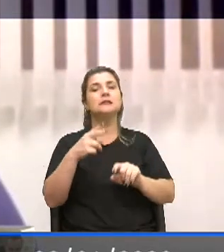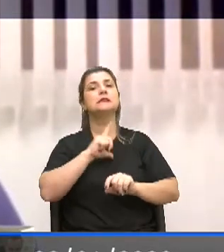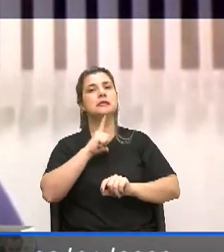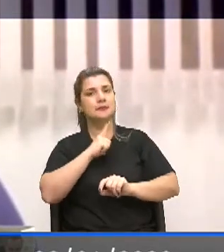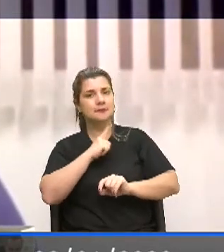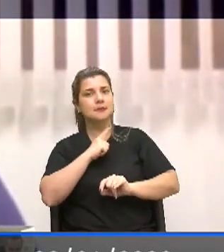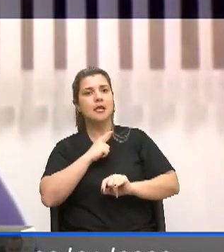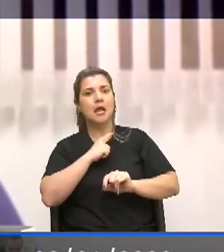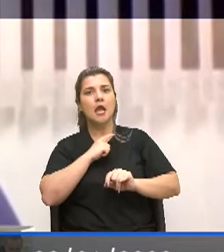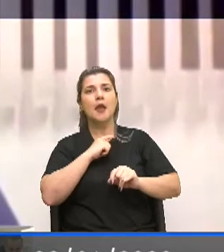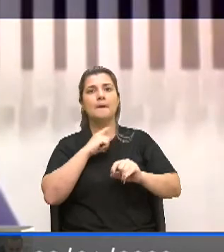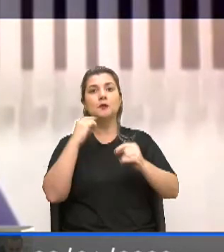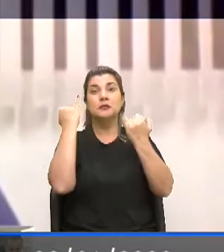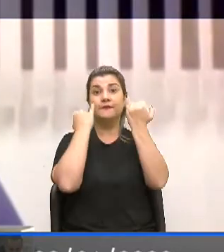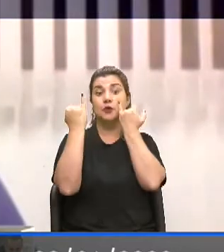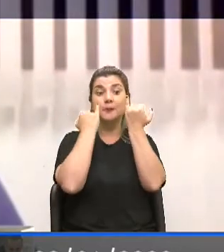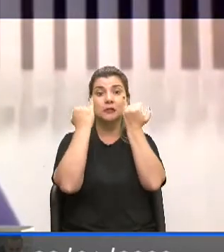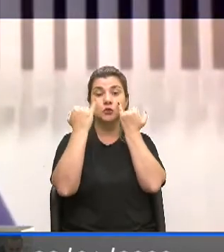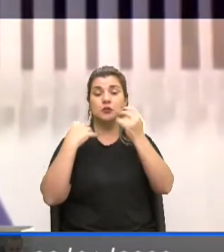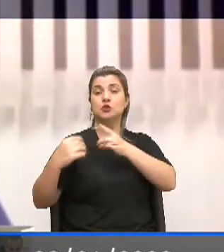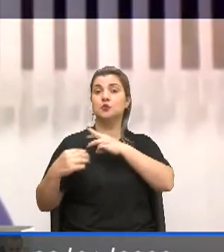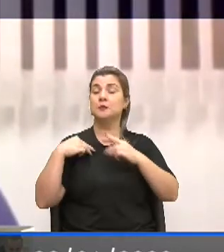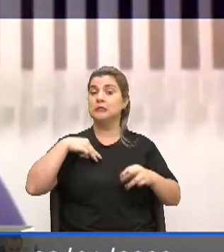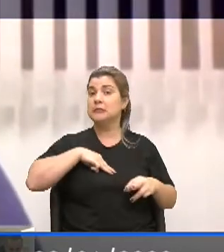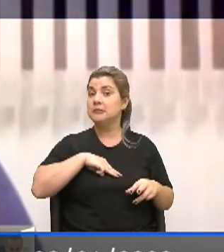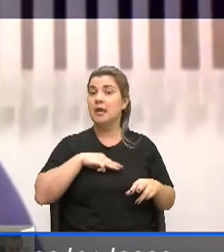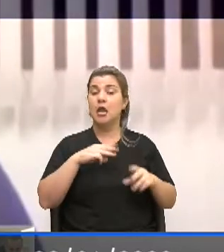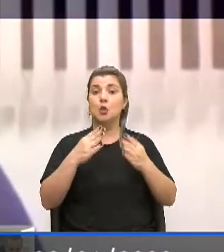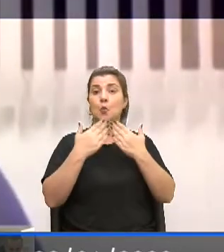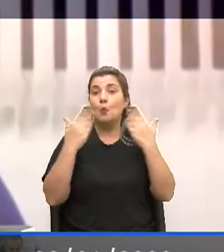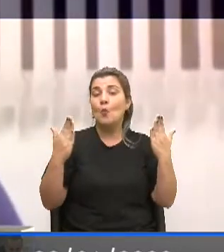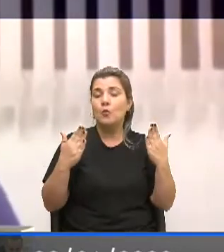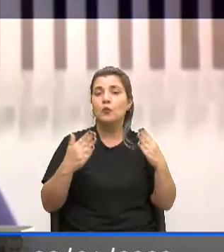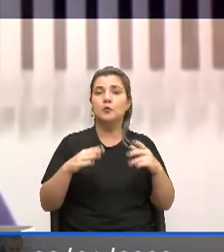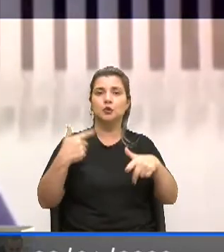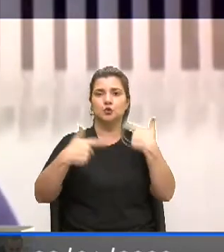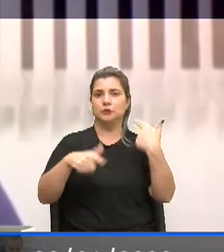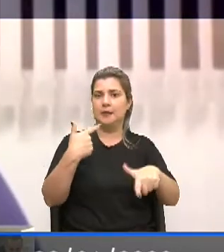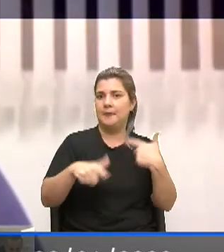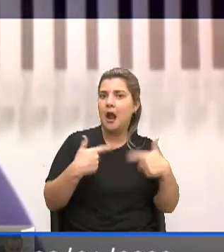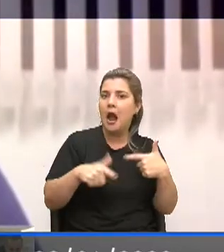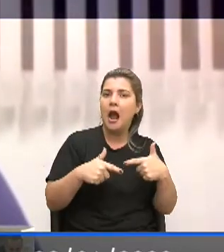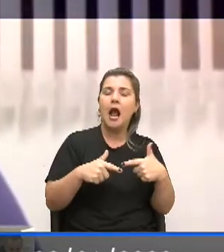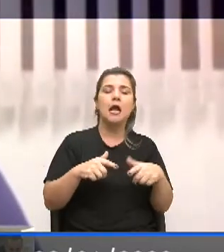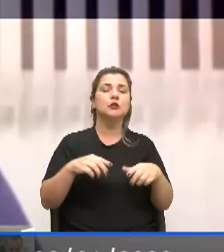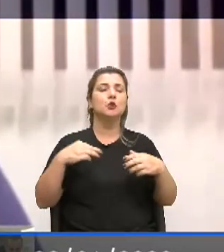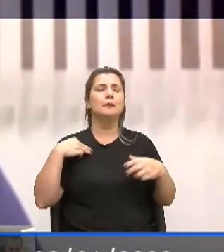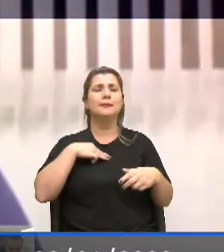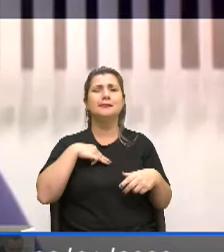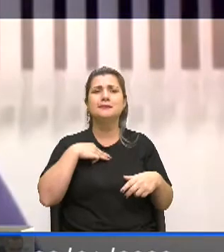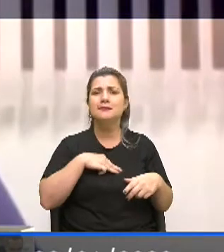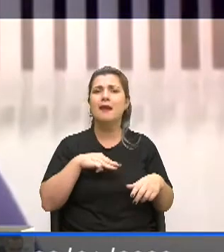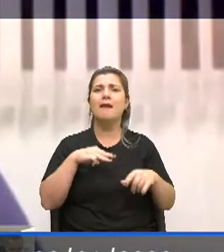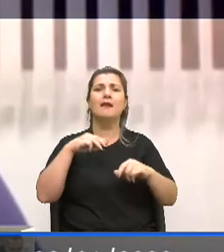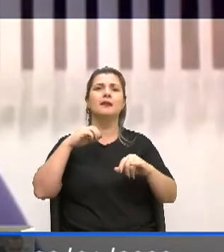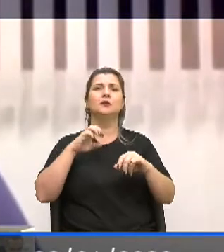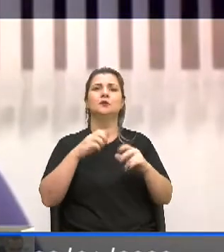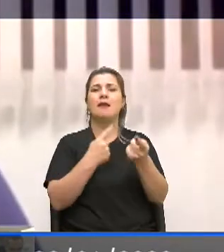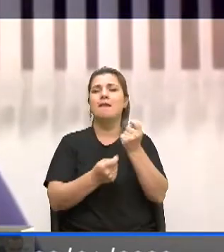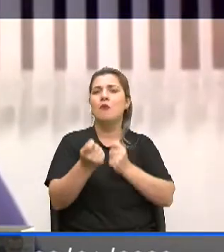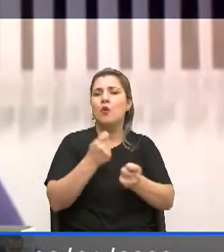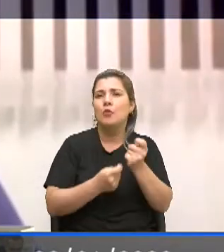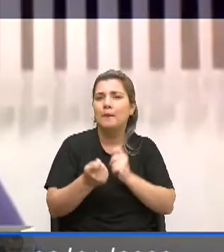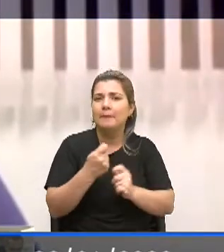do Ministério do Trabalho, Ministério da Economia, Ministério da Saúde, Organização Mundial da Saúde, agora a Secretaria tomando essa